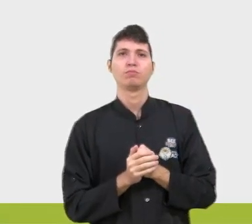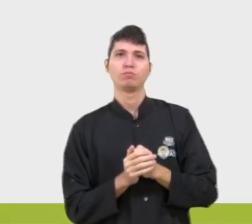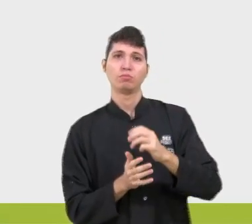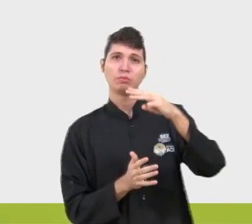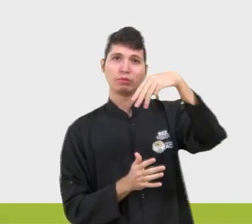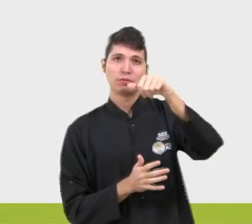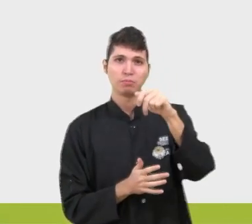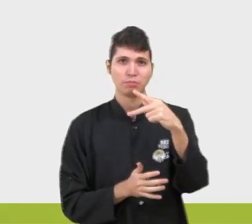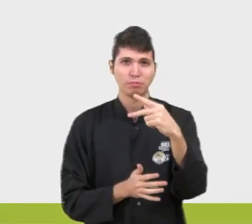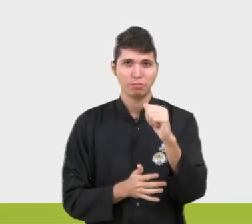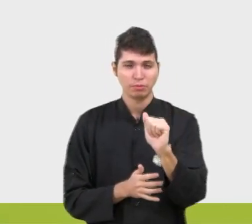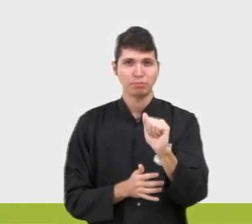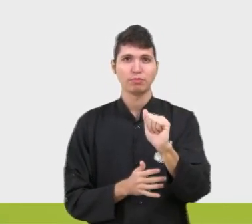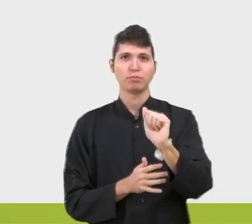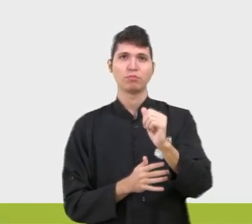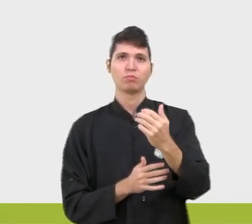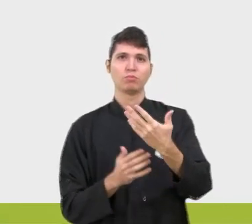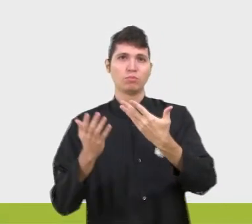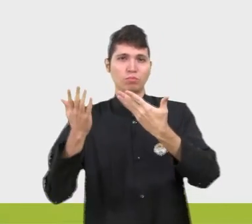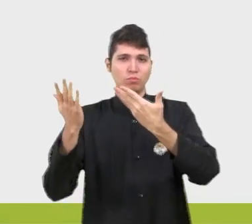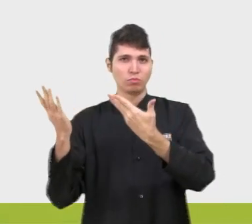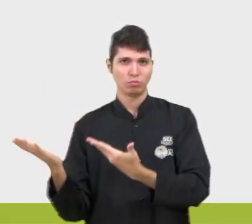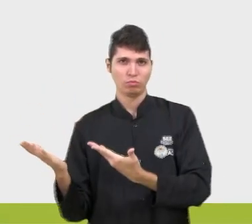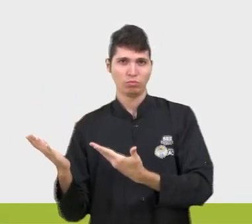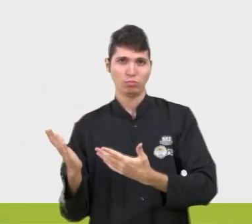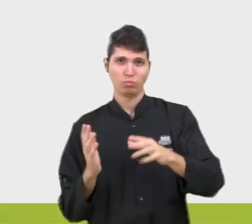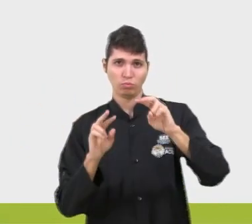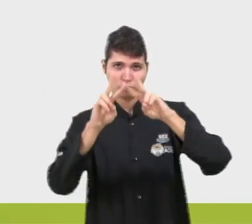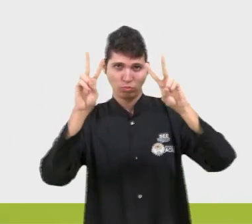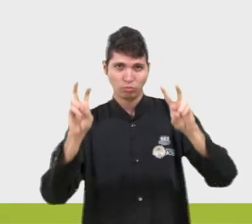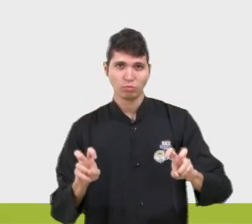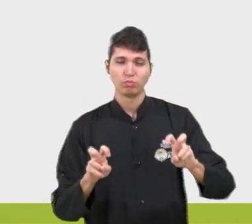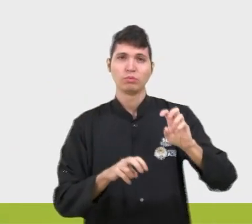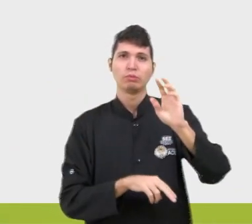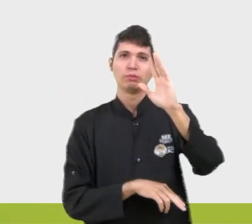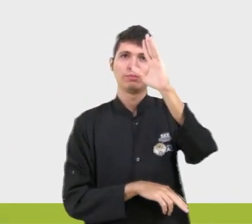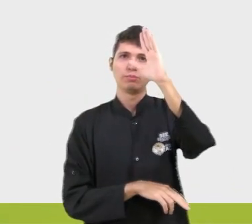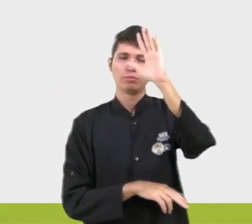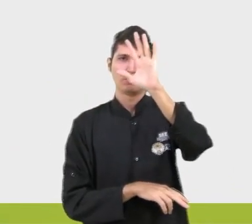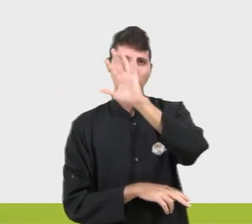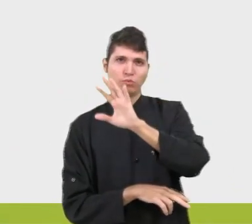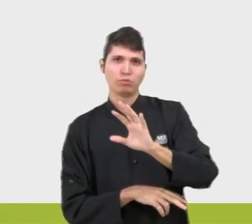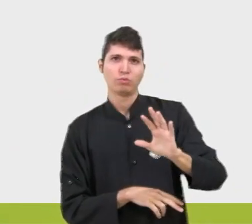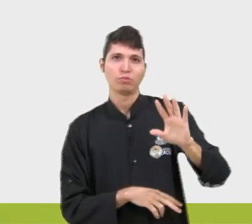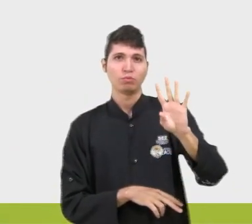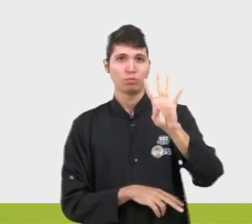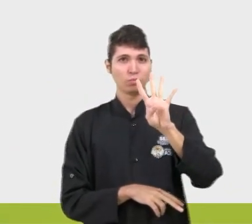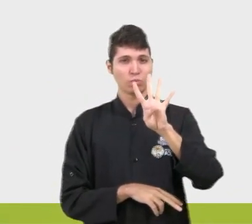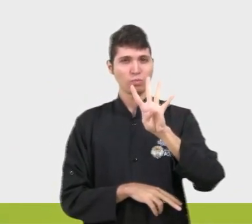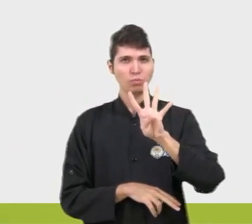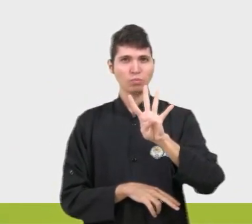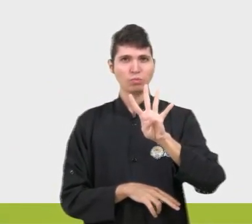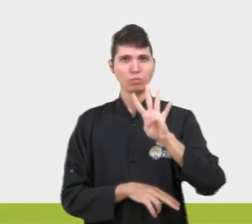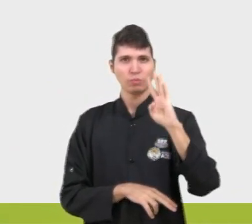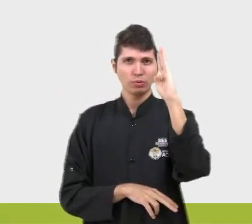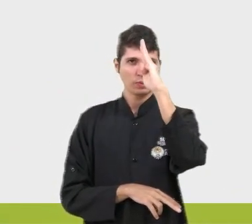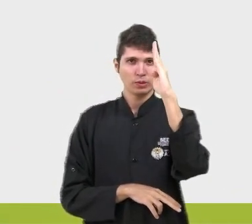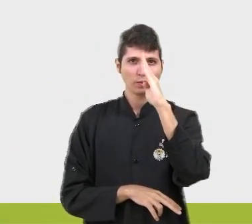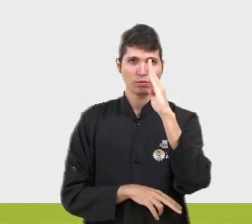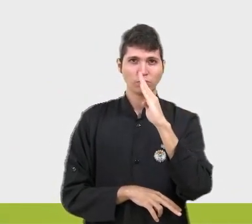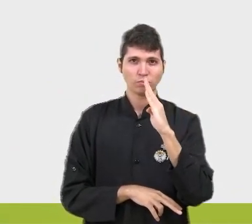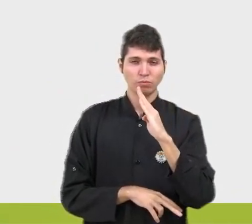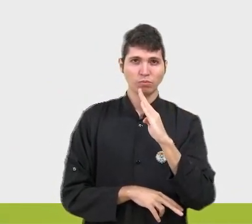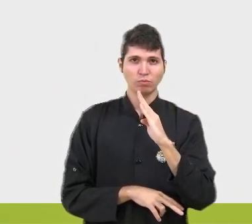mapa aqui está falando sobre uma regionalização chamada Quatro Brasis, que foi feita por o